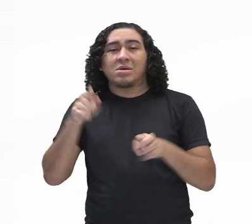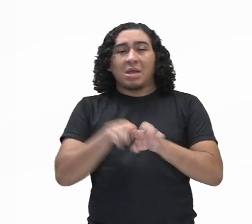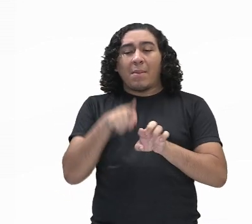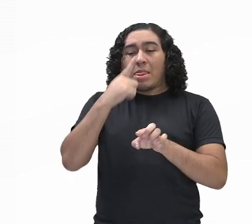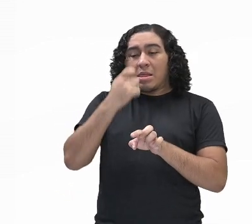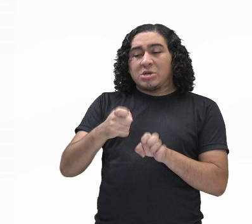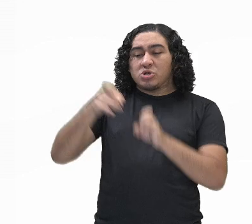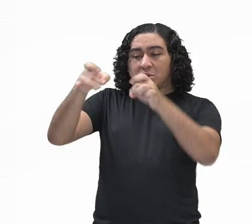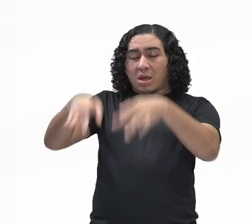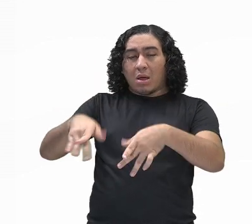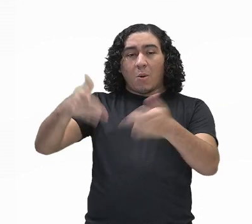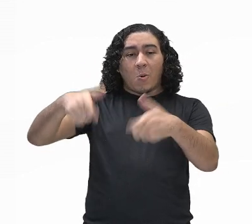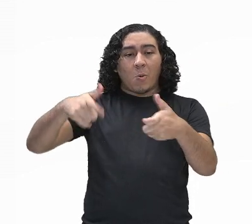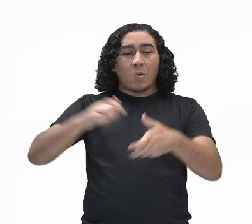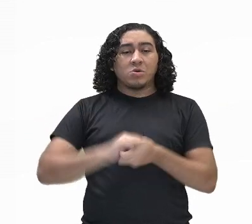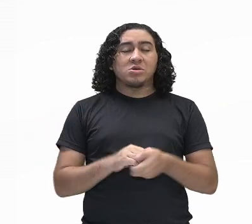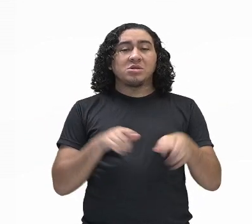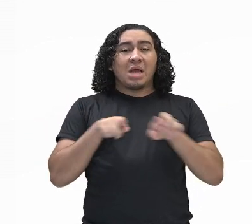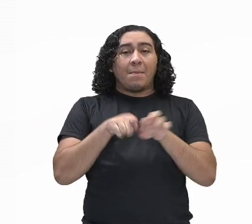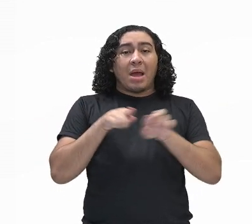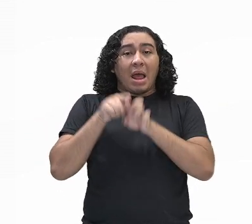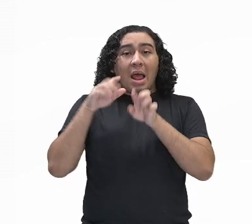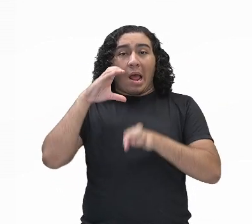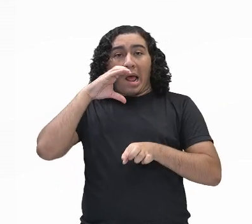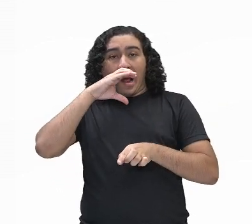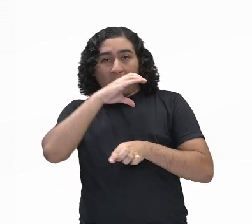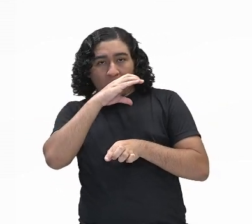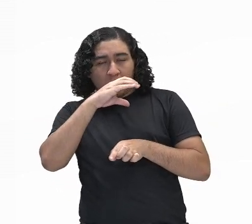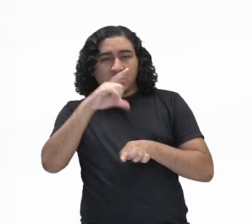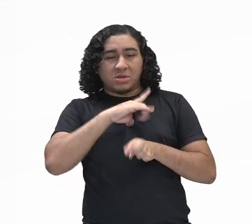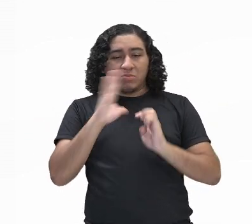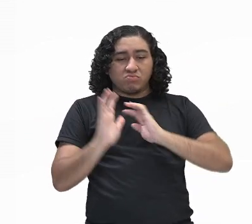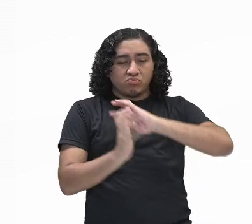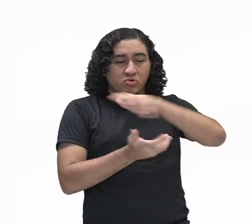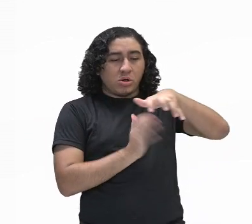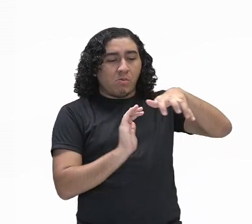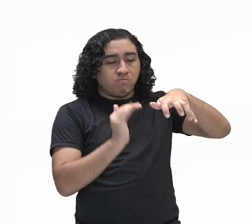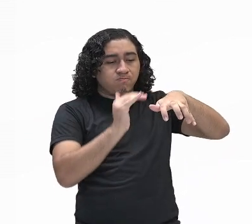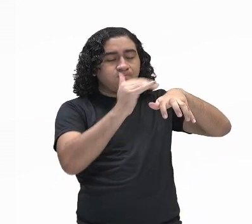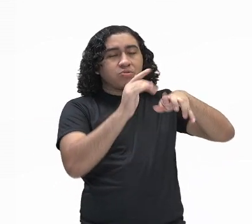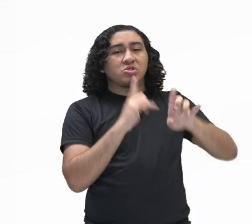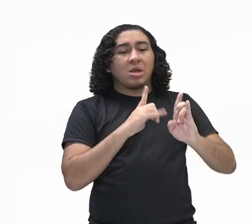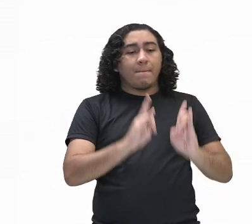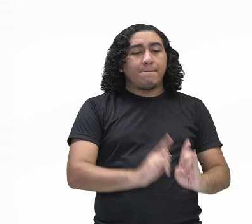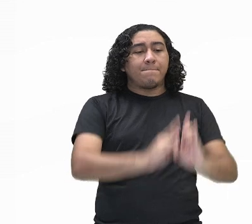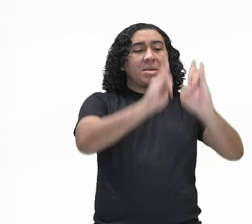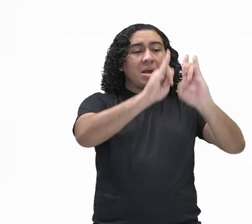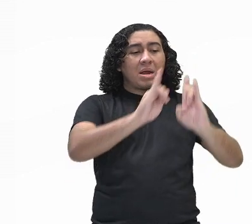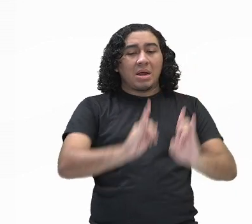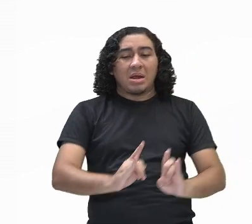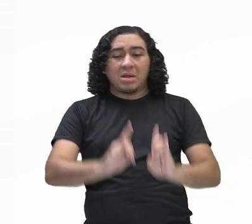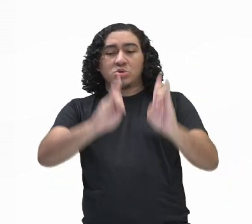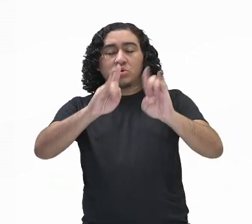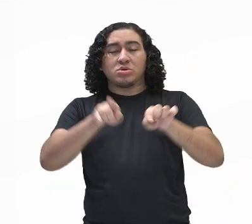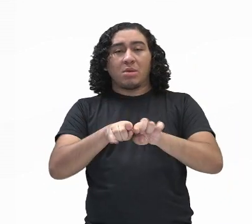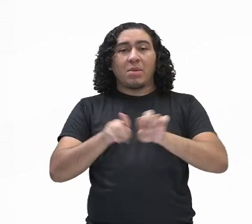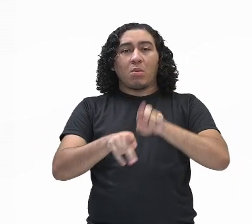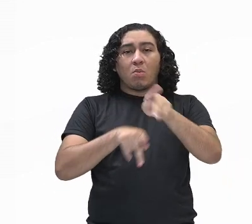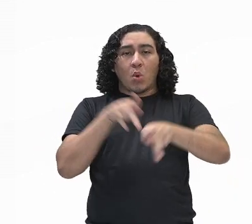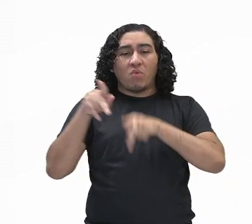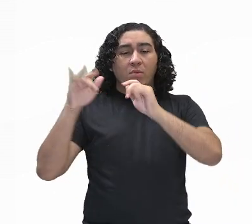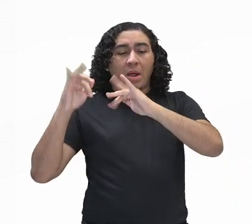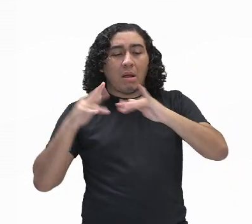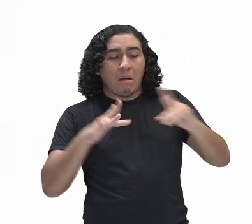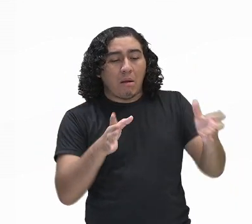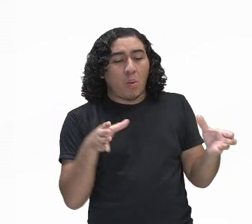ilha de calor, onde nós temos ali o aumento de prédios, a concentração da população em um